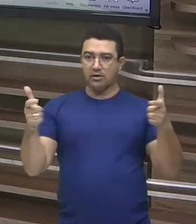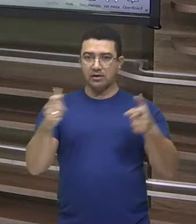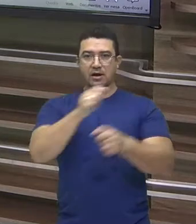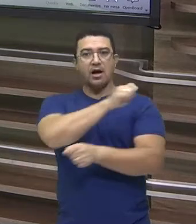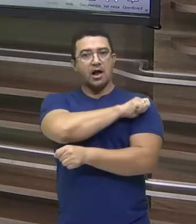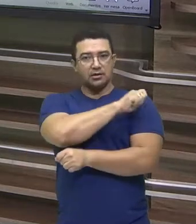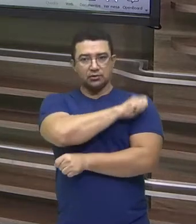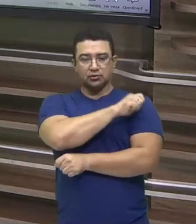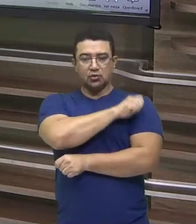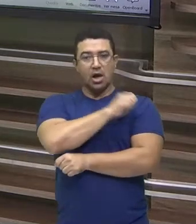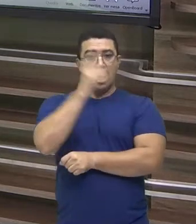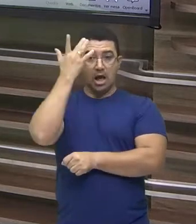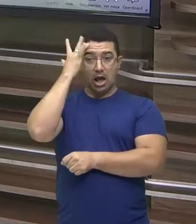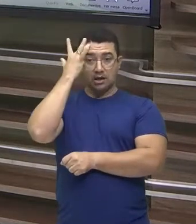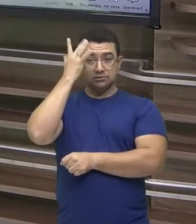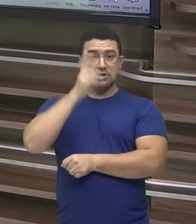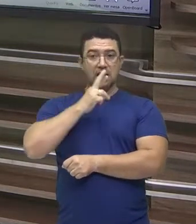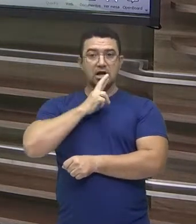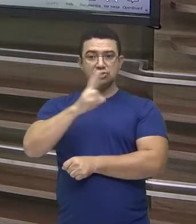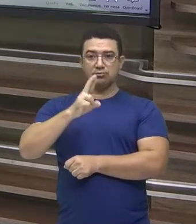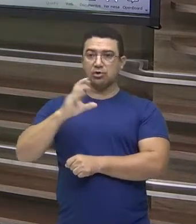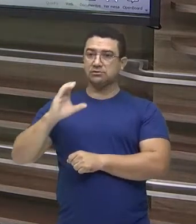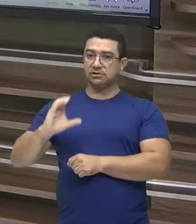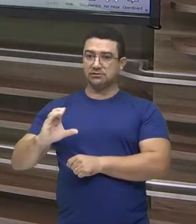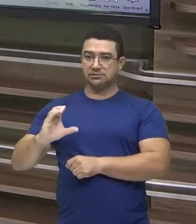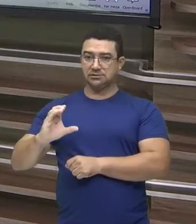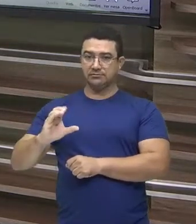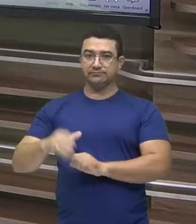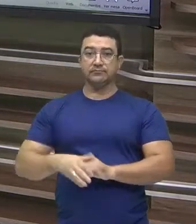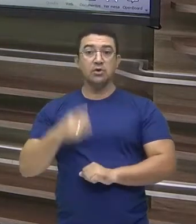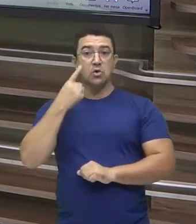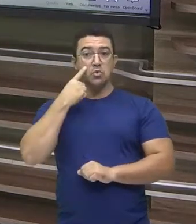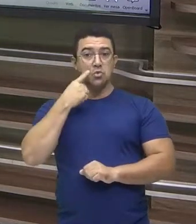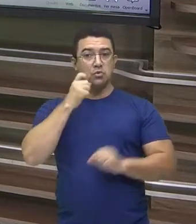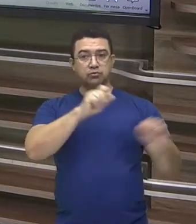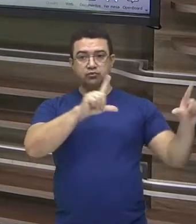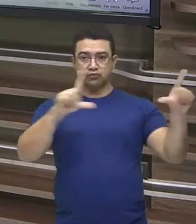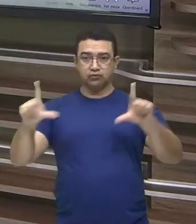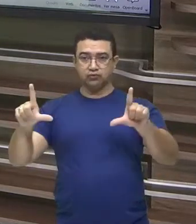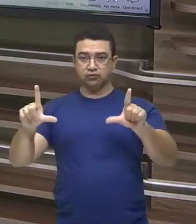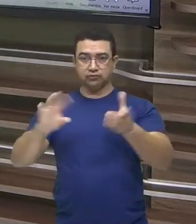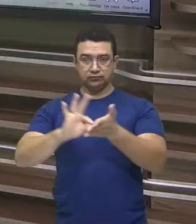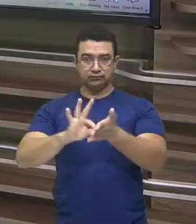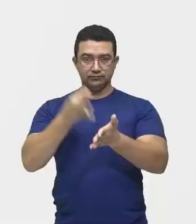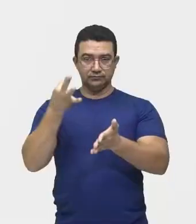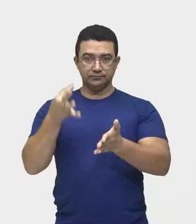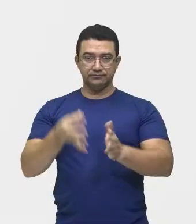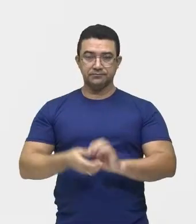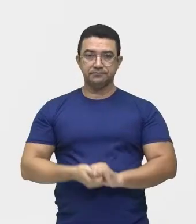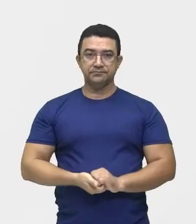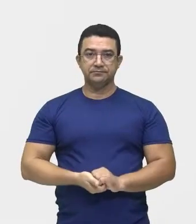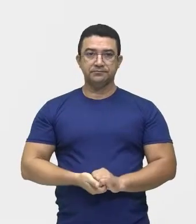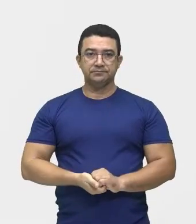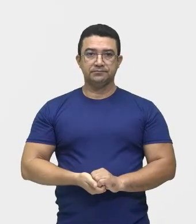estão apostando que a resposta correta é a letra C. Vamos ver se vocês conseguiram acertar. Gabarito na tela para a gente.